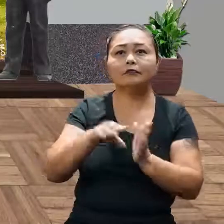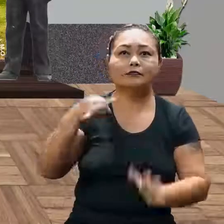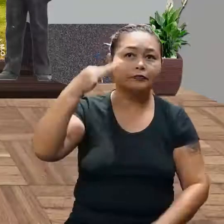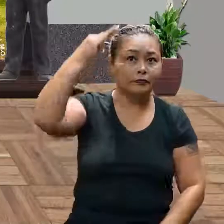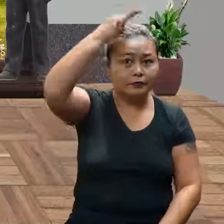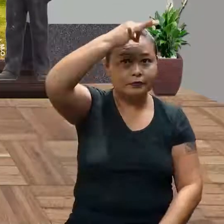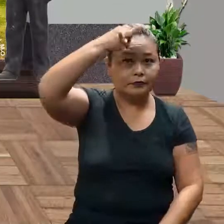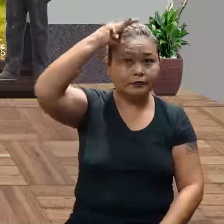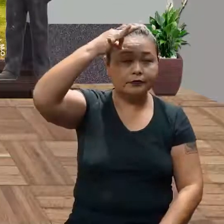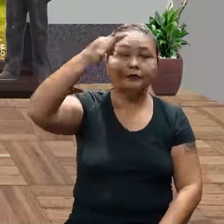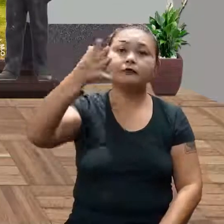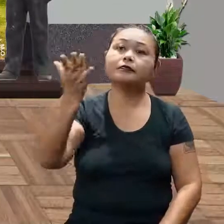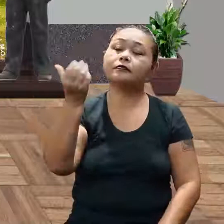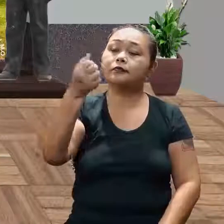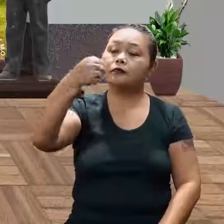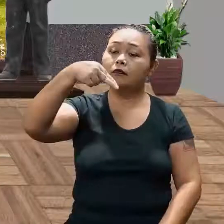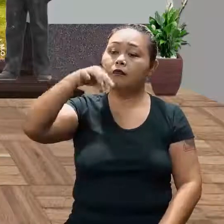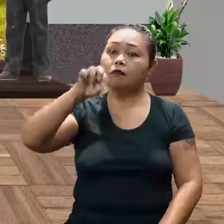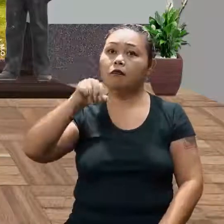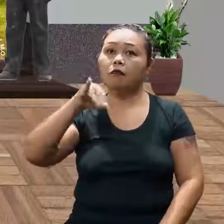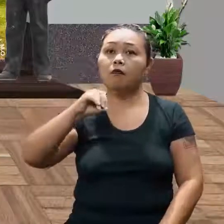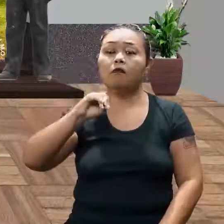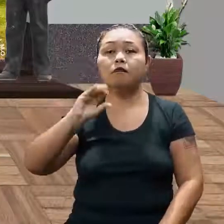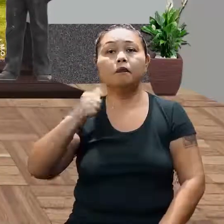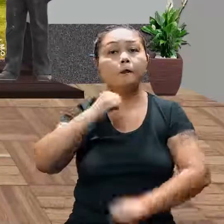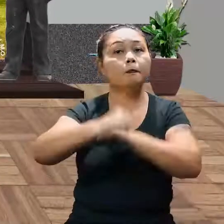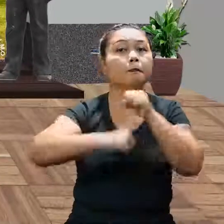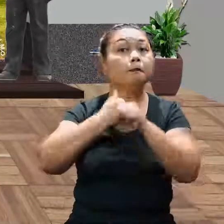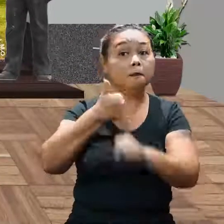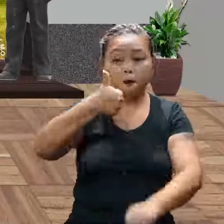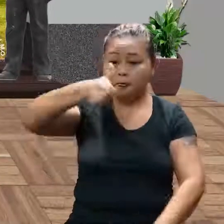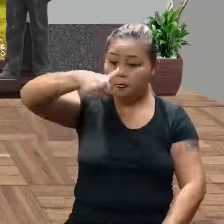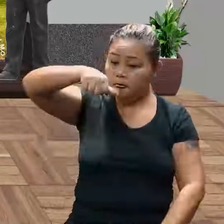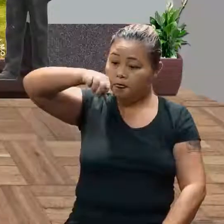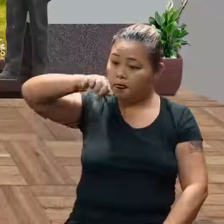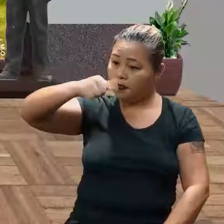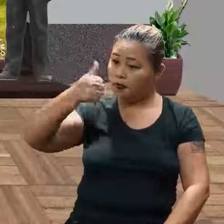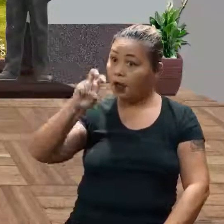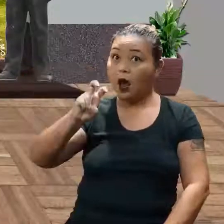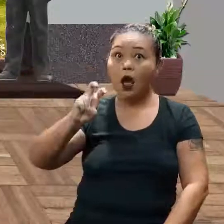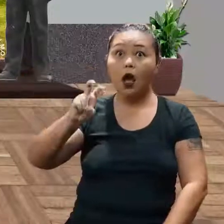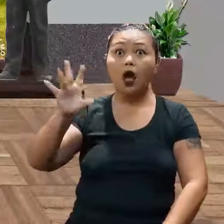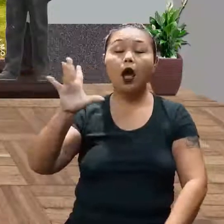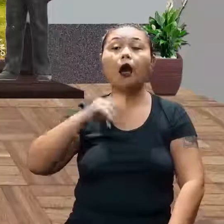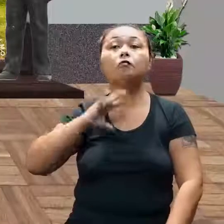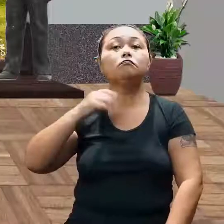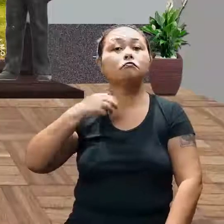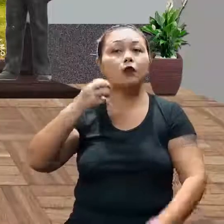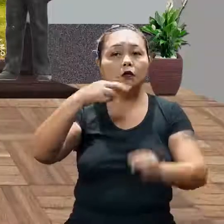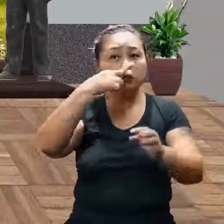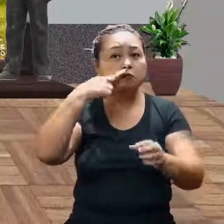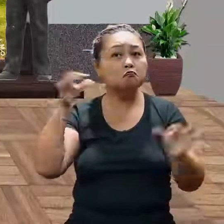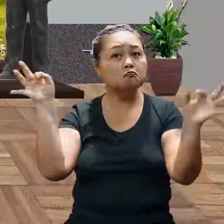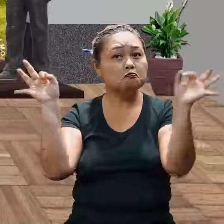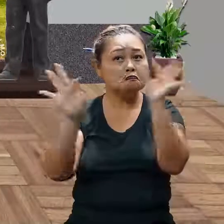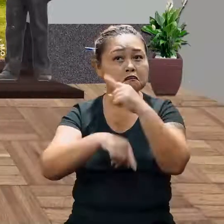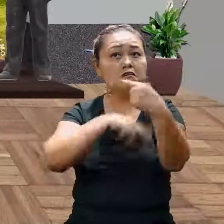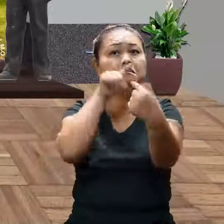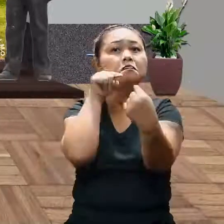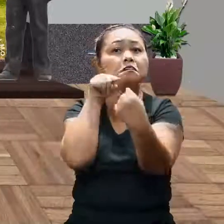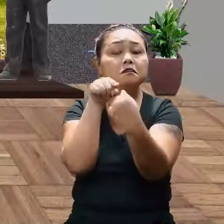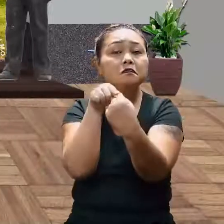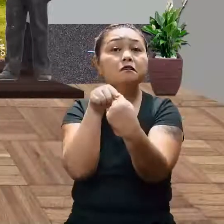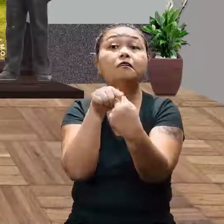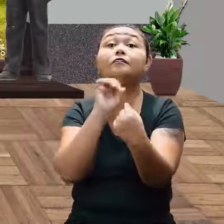Antônio. Ela chega a Santo Antônio em 1915 e Rondon completa a sua missão. Só que o